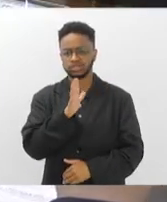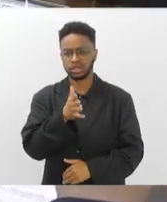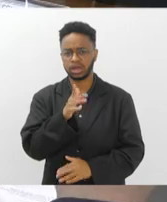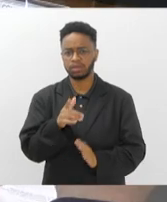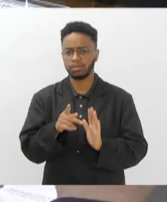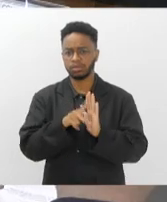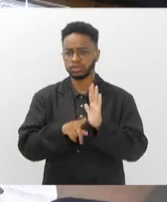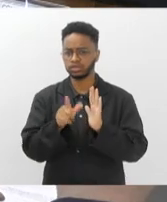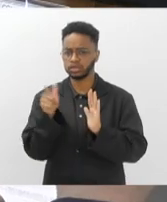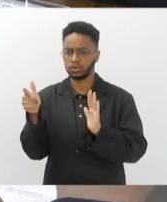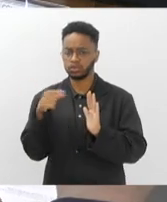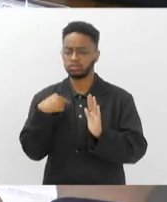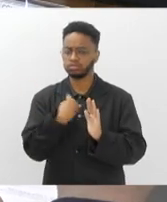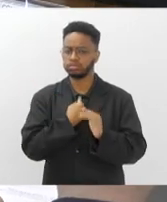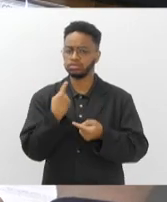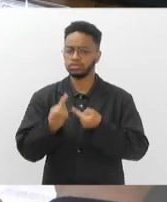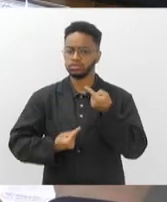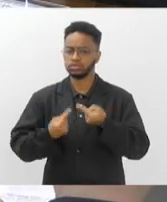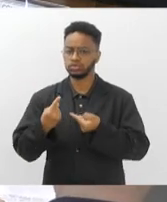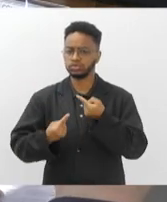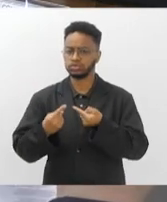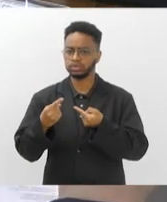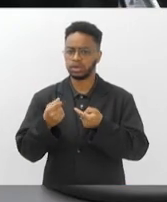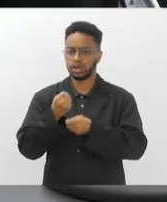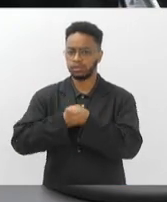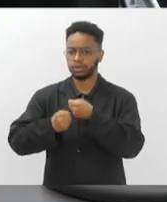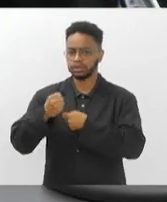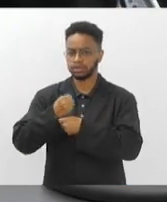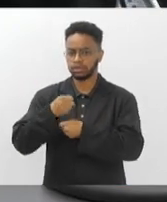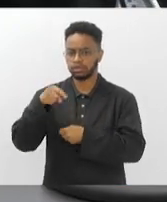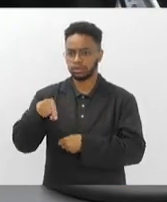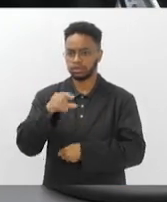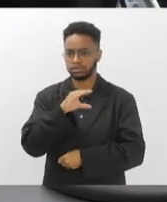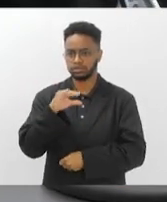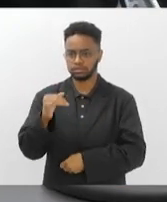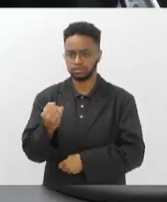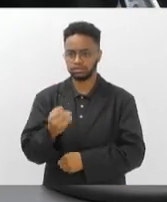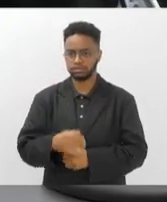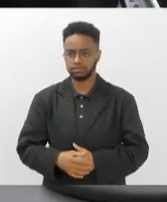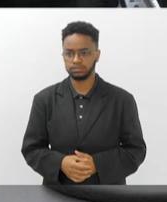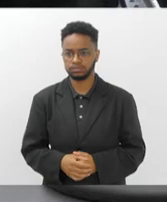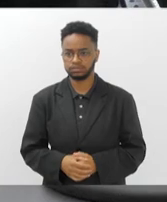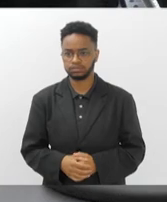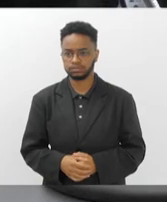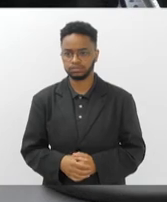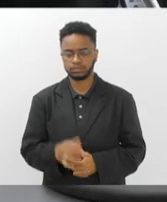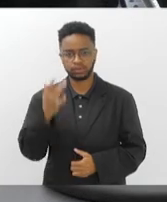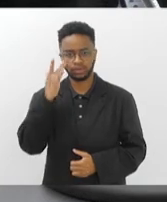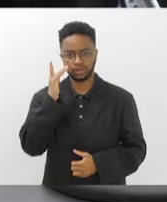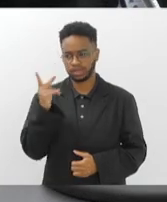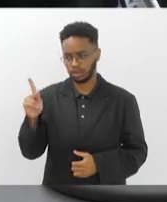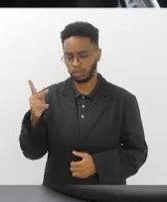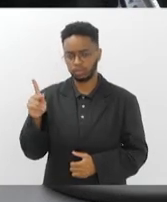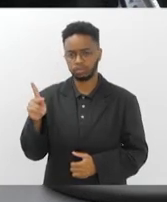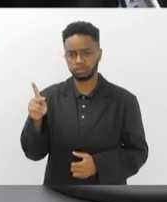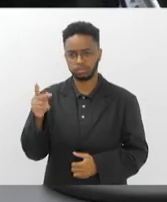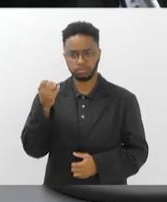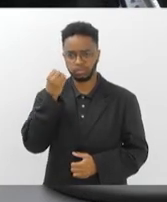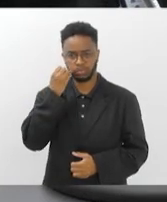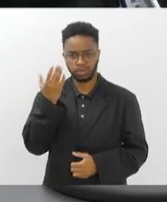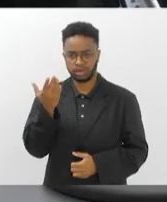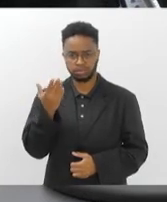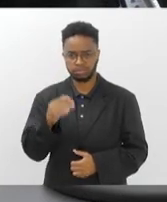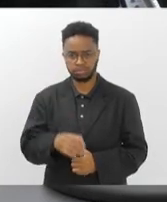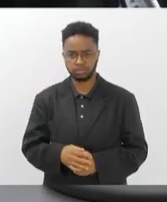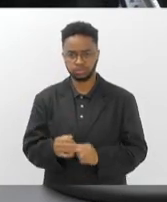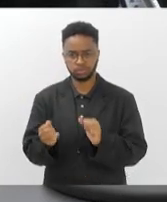anterior que nós discutimos nos primeiros momentos aqui do ano passado da CCJ. Se não me engano, é um projeto de Vossa Excelência. Não lembro se é um projeto de Vossa Excelência. Em